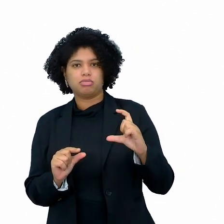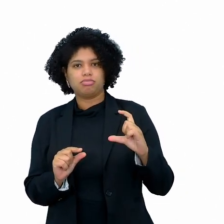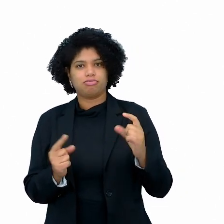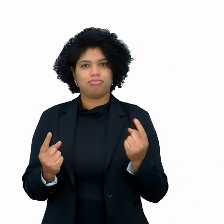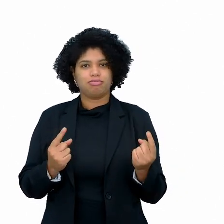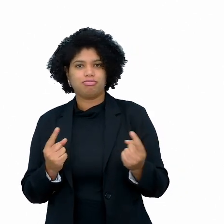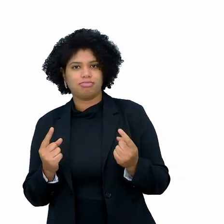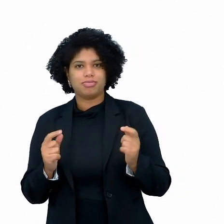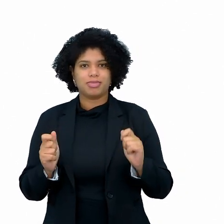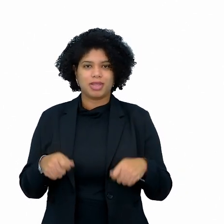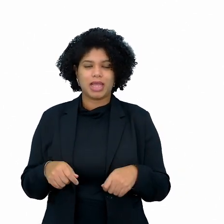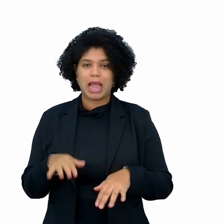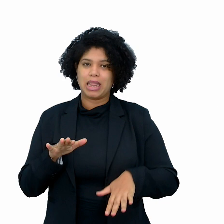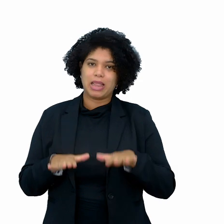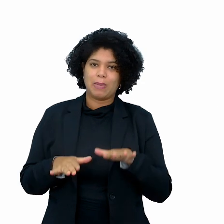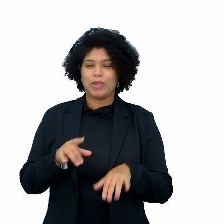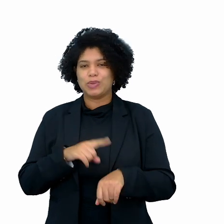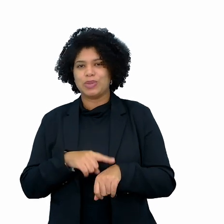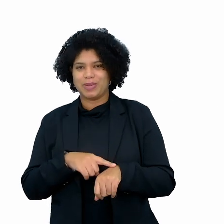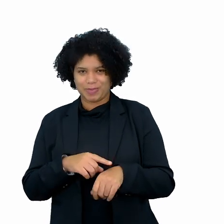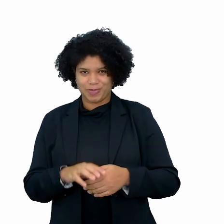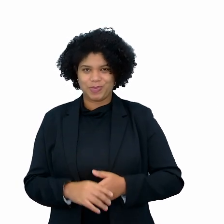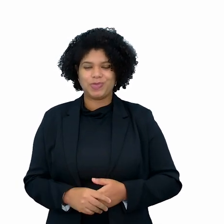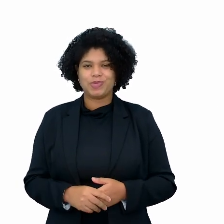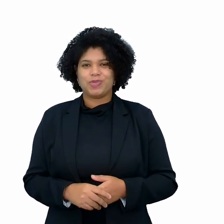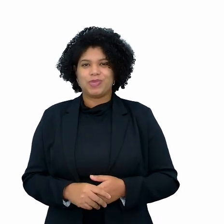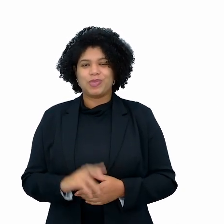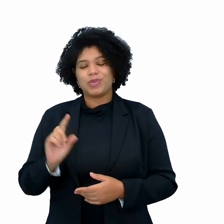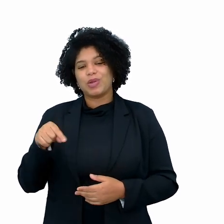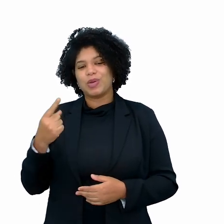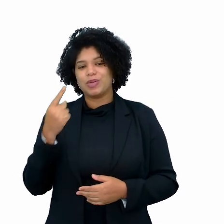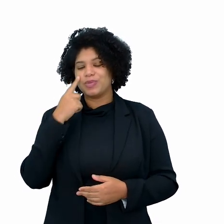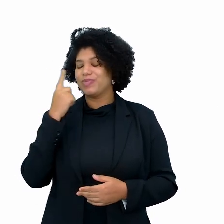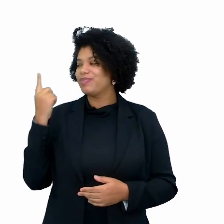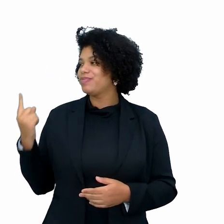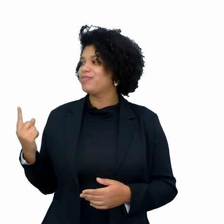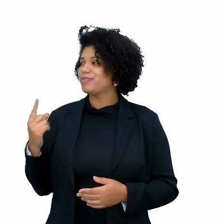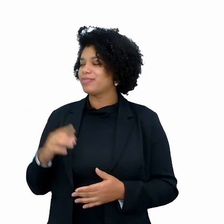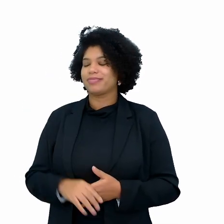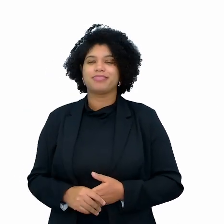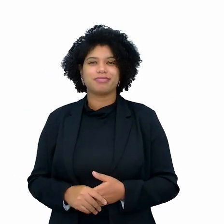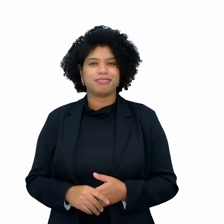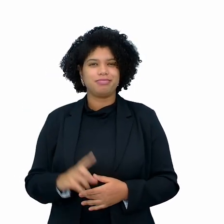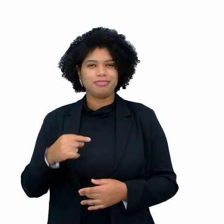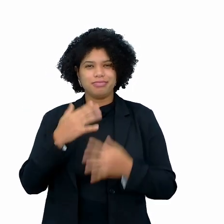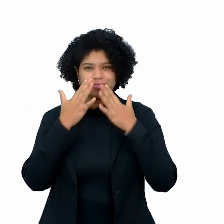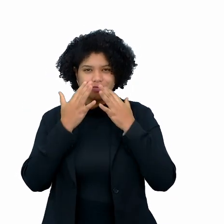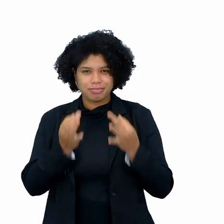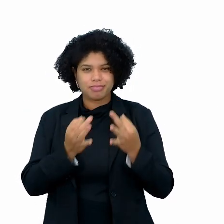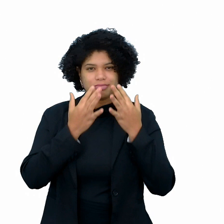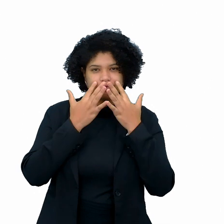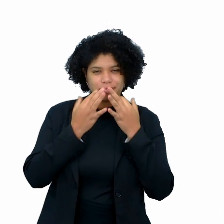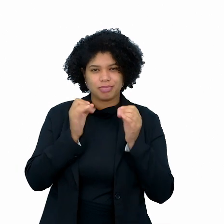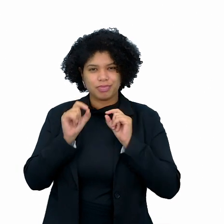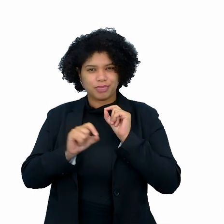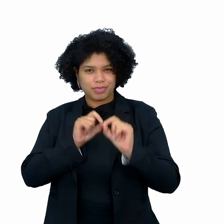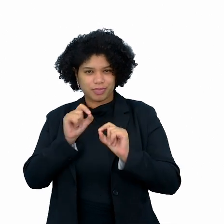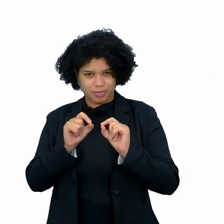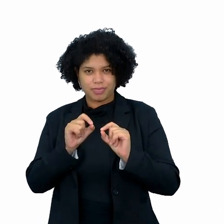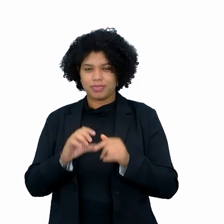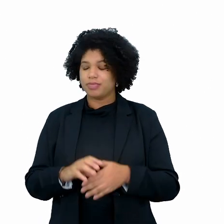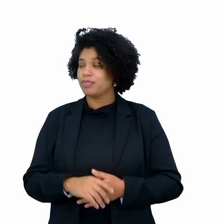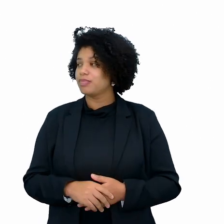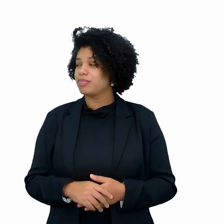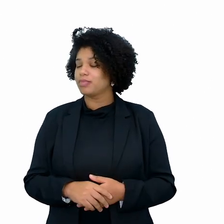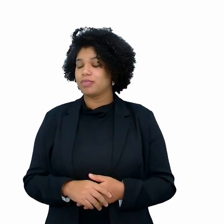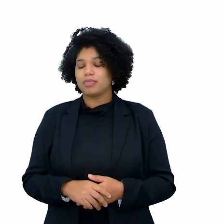vai depender do tempo que você tem. Indo para o próximo slide, então, pontos de atenção nessa sugestão, né? É